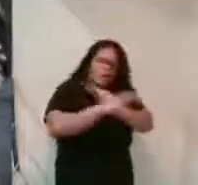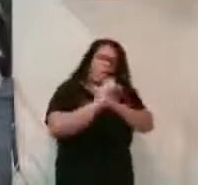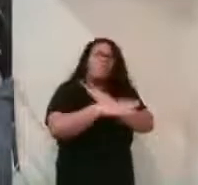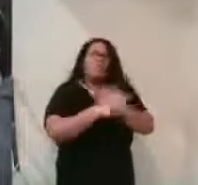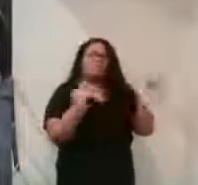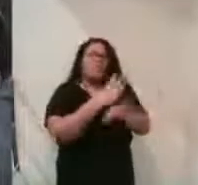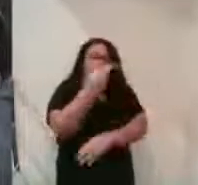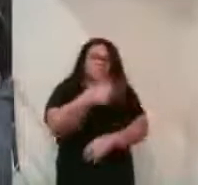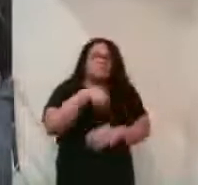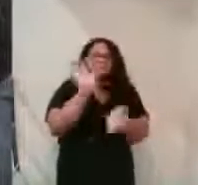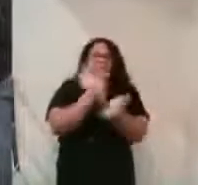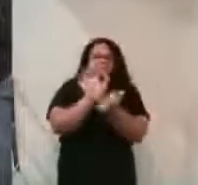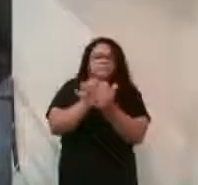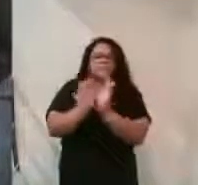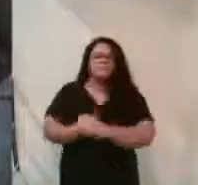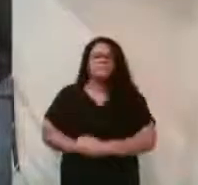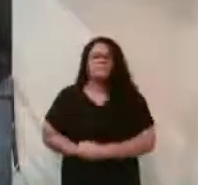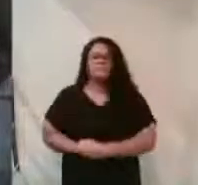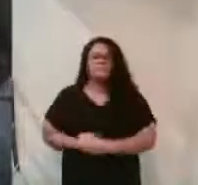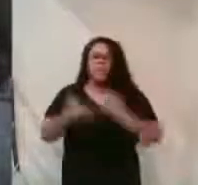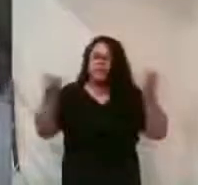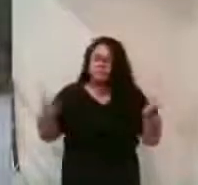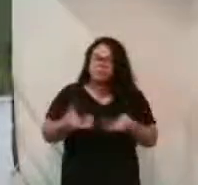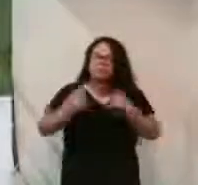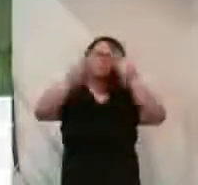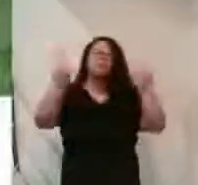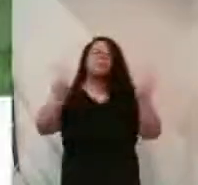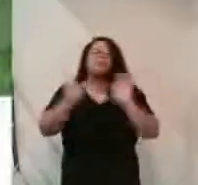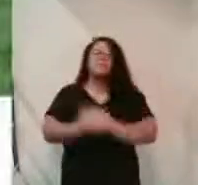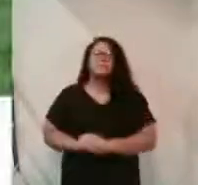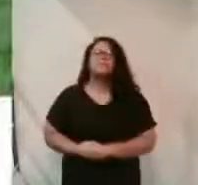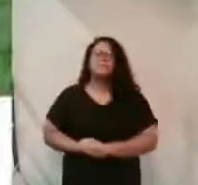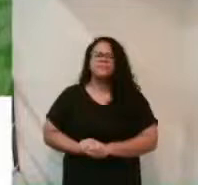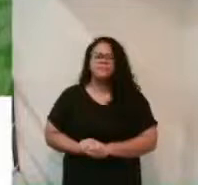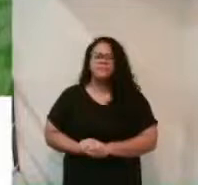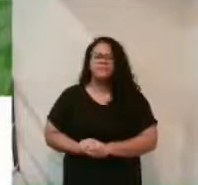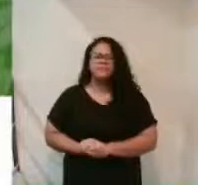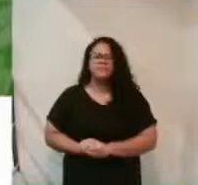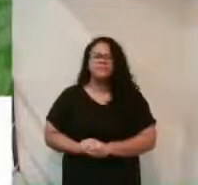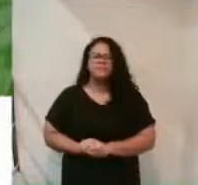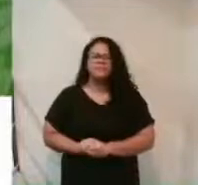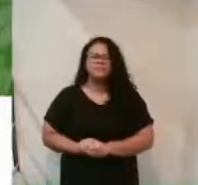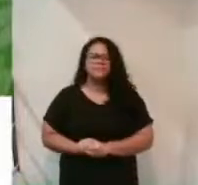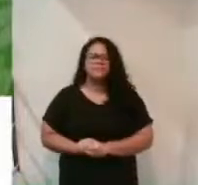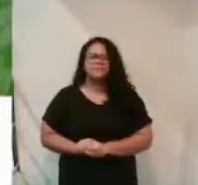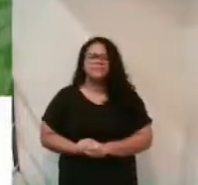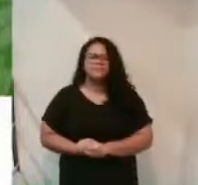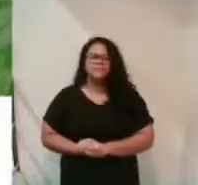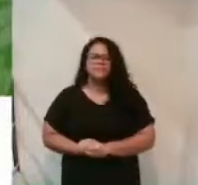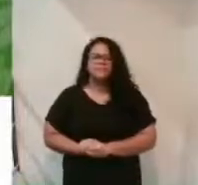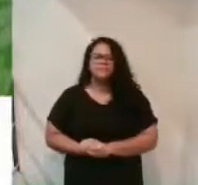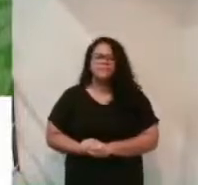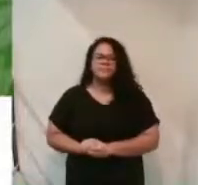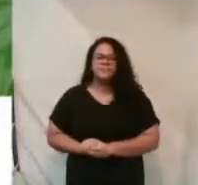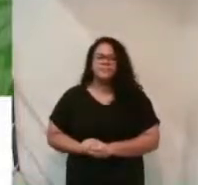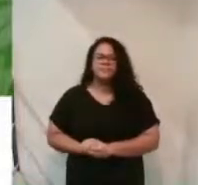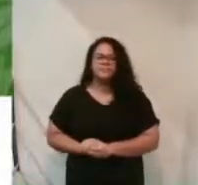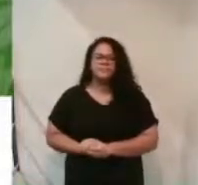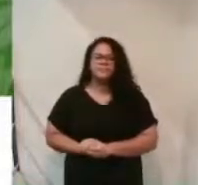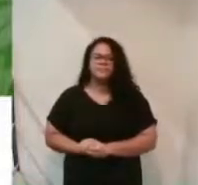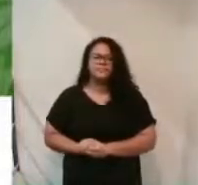em Pernambuco. Essa palestra é encerramento da era dos lixões em Pernambuco, mas o mais importante dela